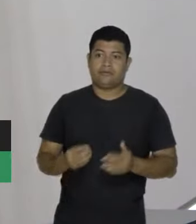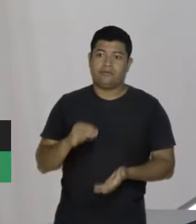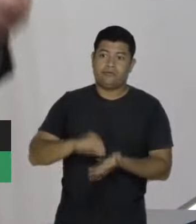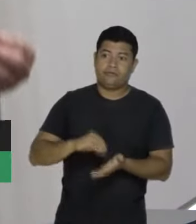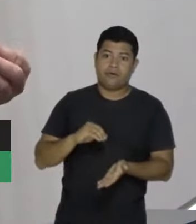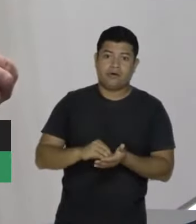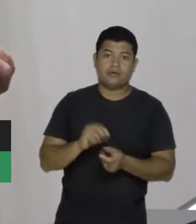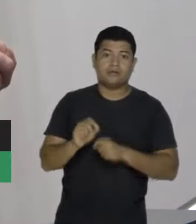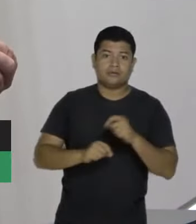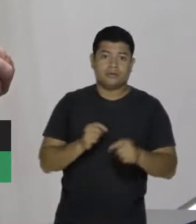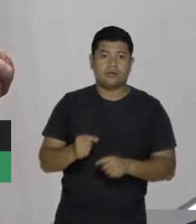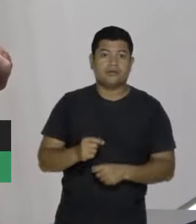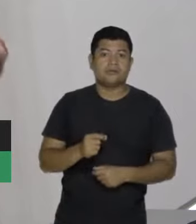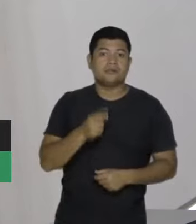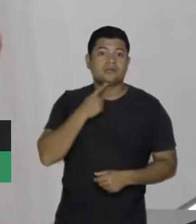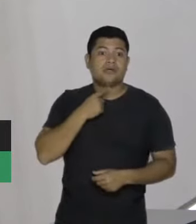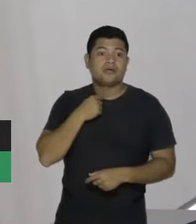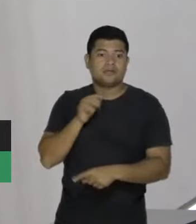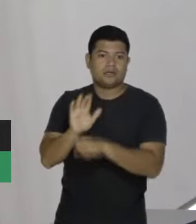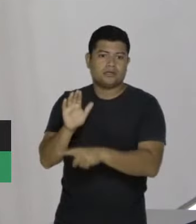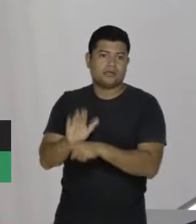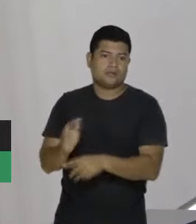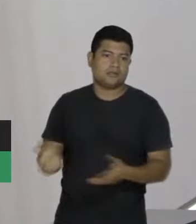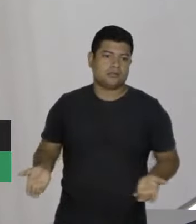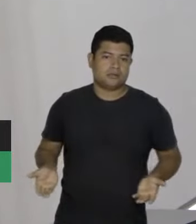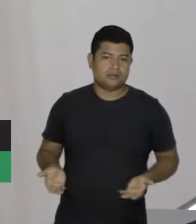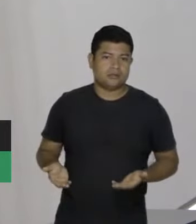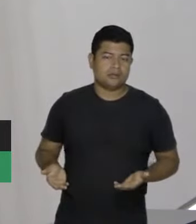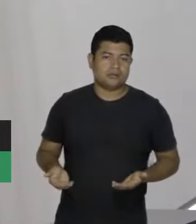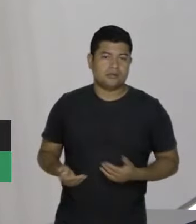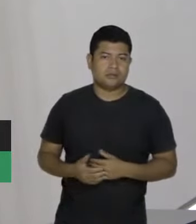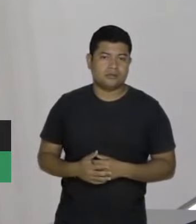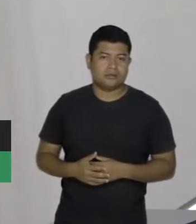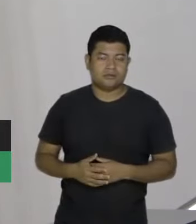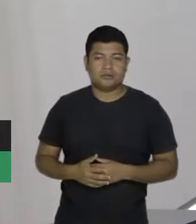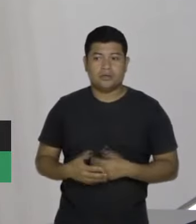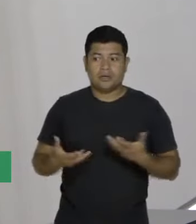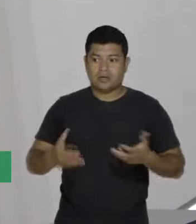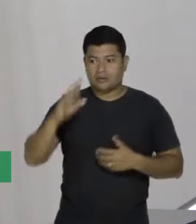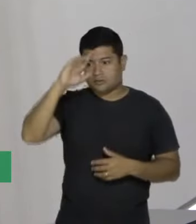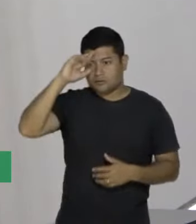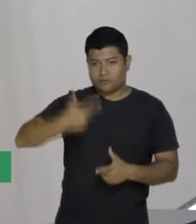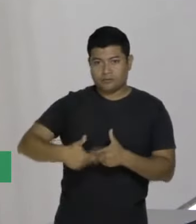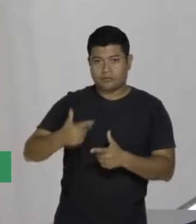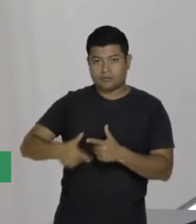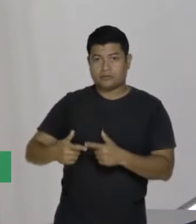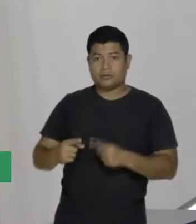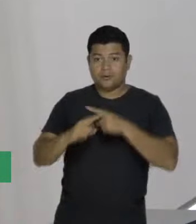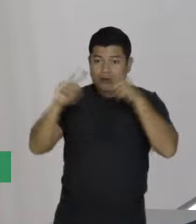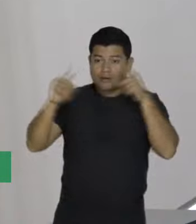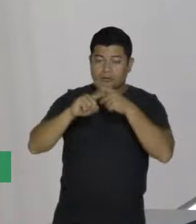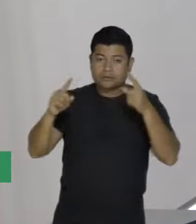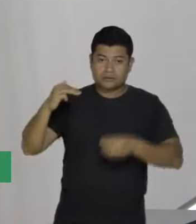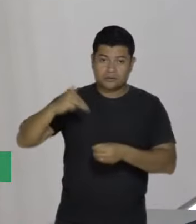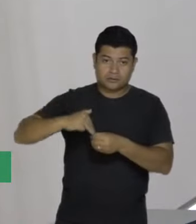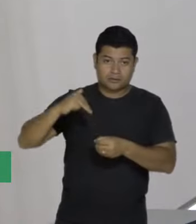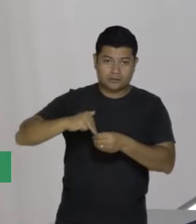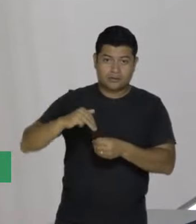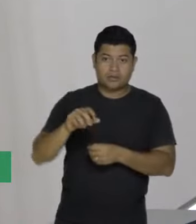de resolver o problema. Então, veio uma reclamação do município de